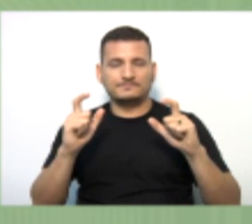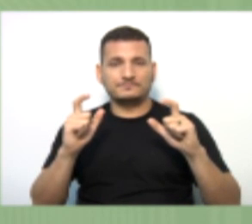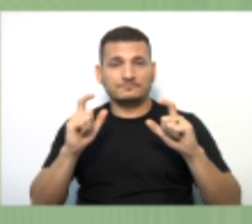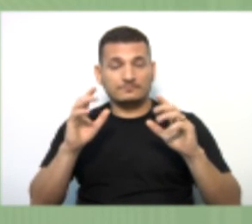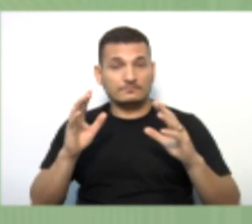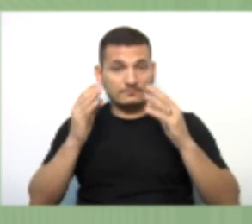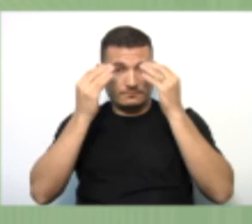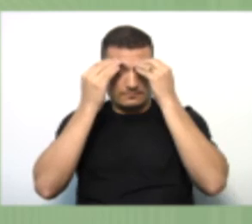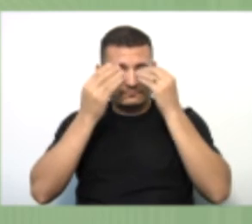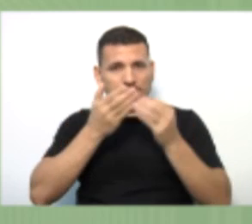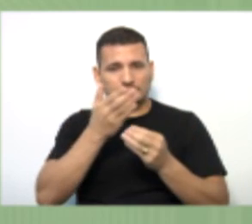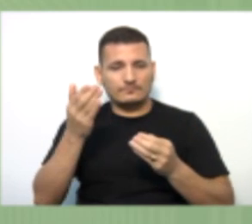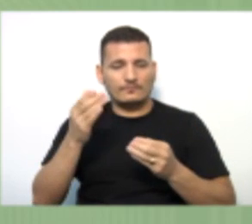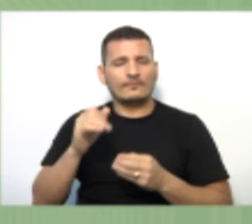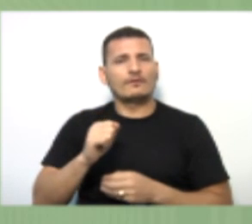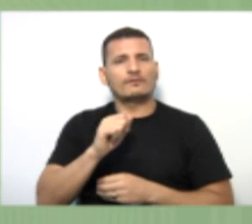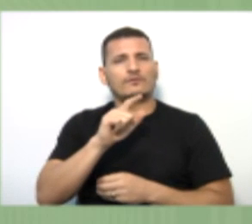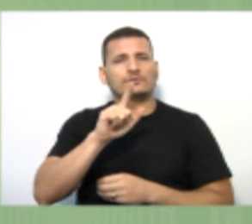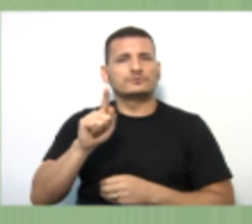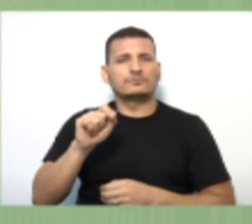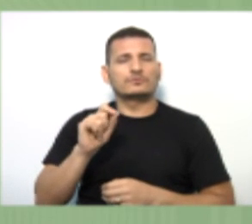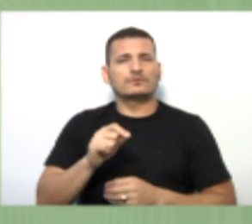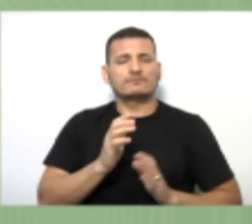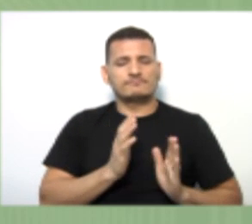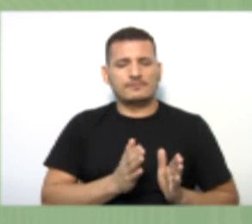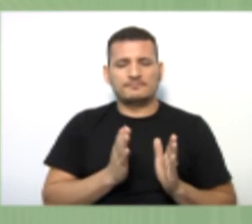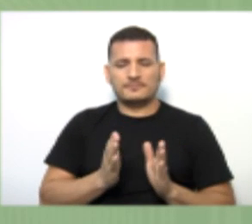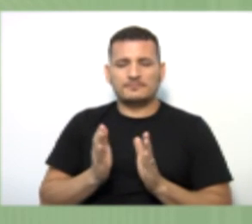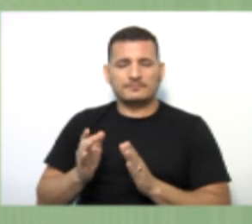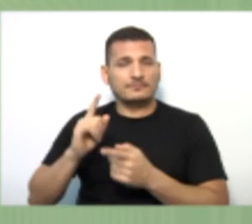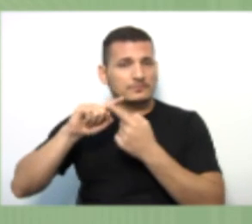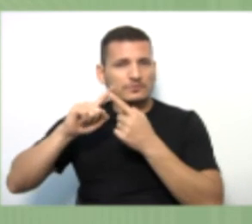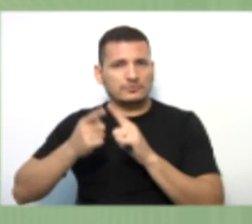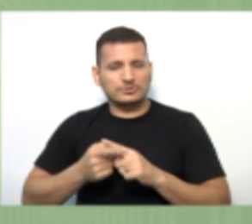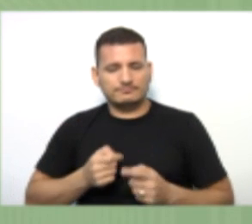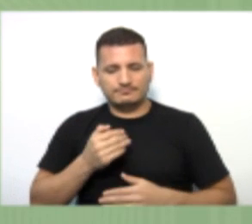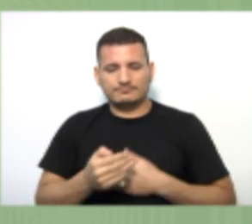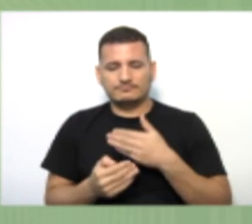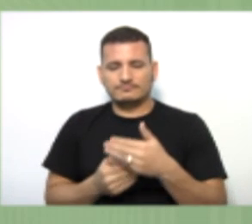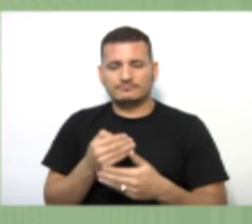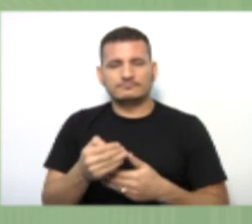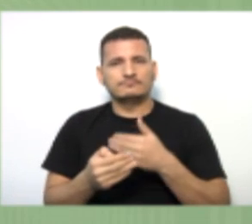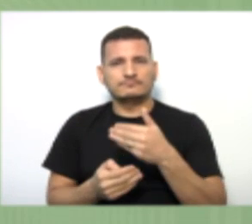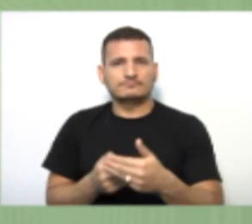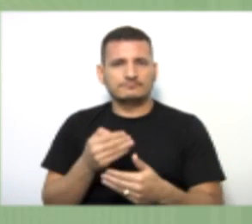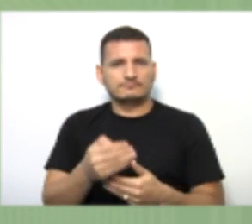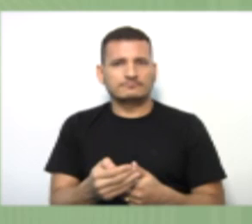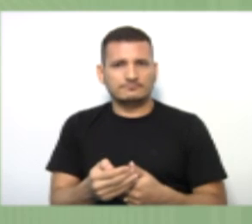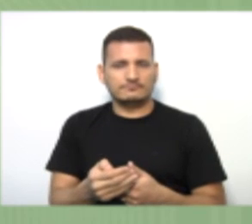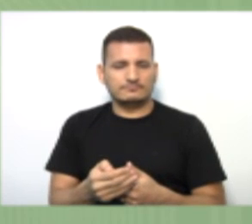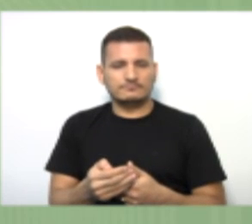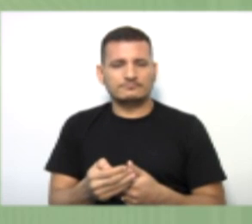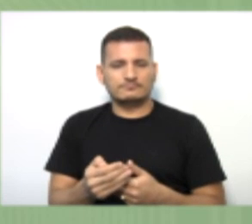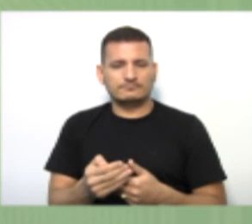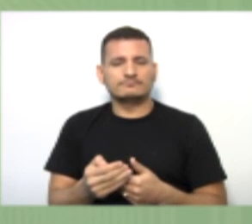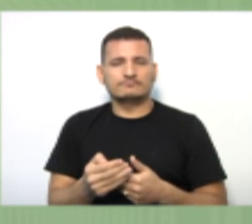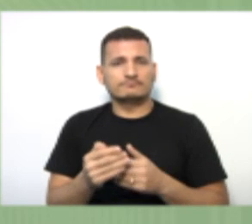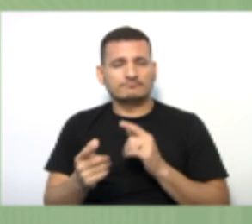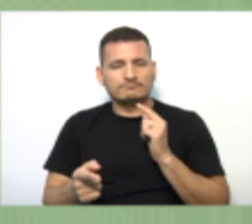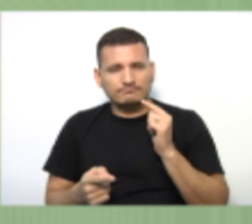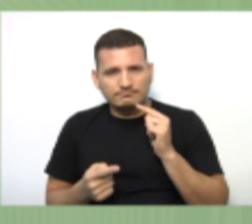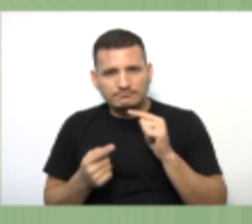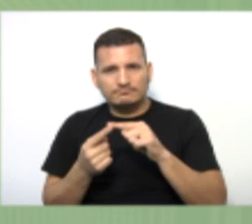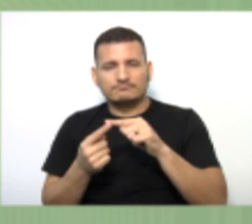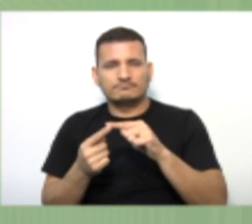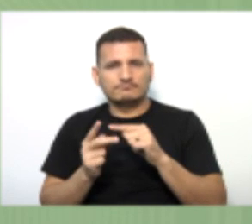cabeça de vocês que algoritmo é nada mais do que uma sequência lógica de passos, tá, gente? Sequência lógica de passos que levam a um determinado